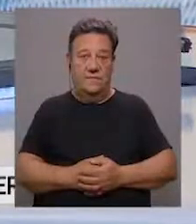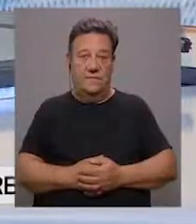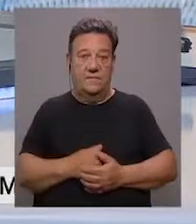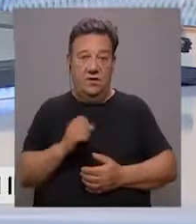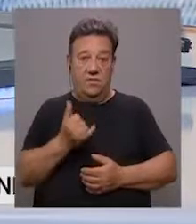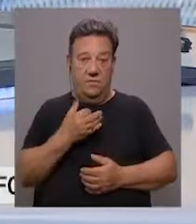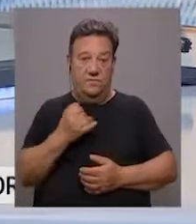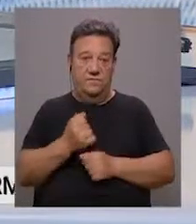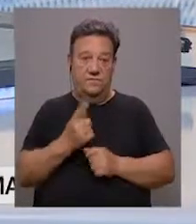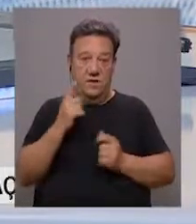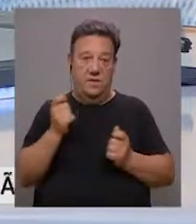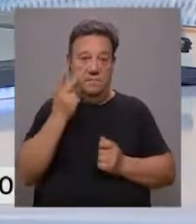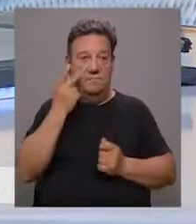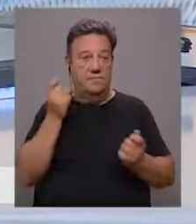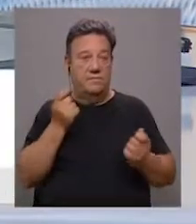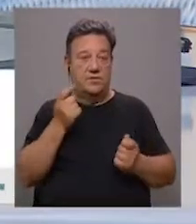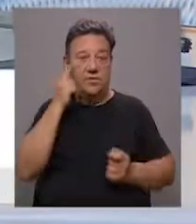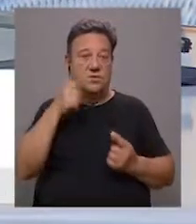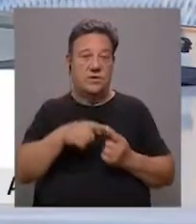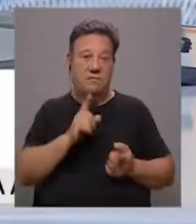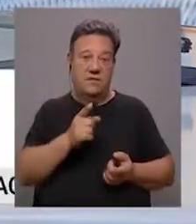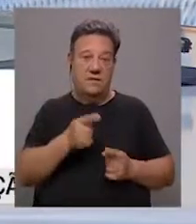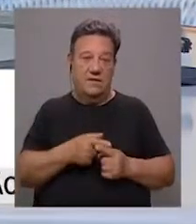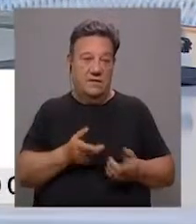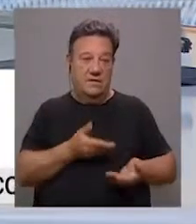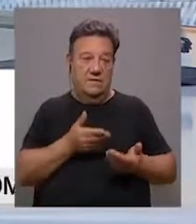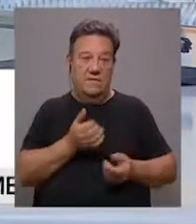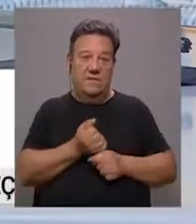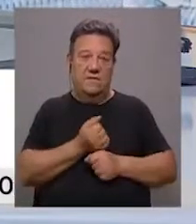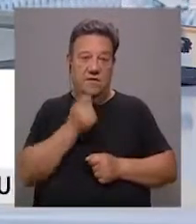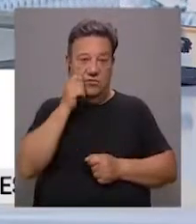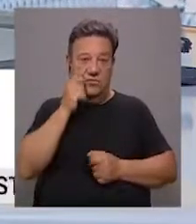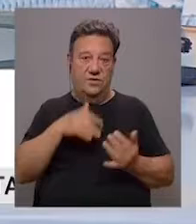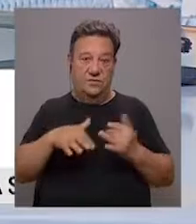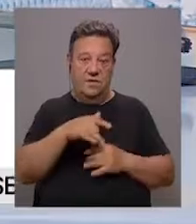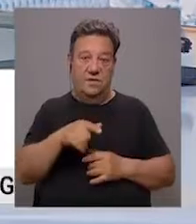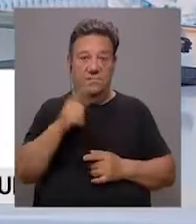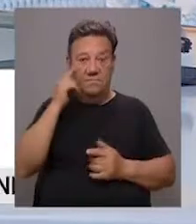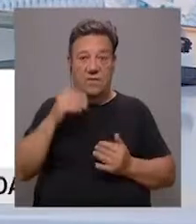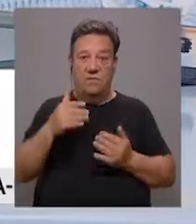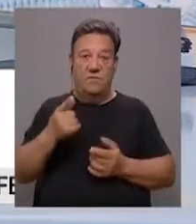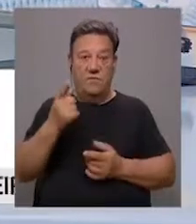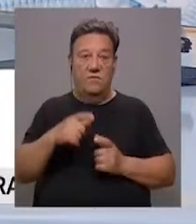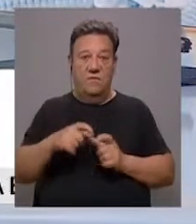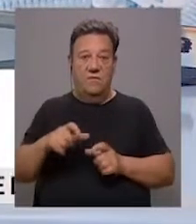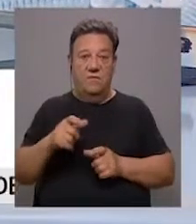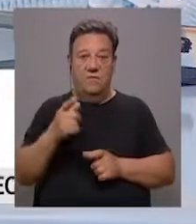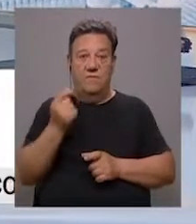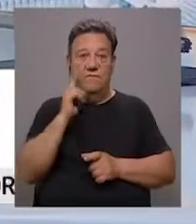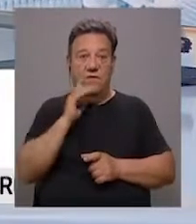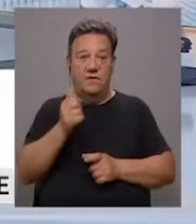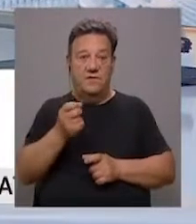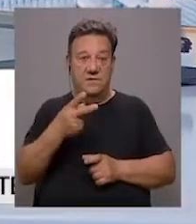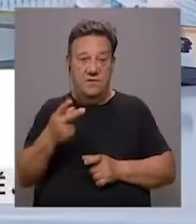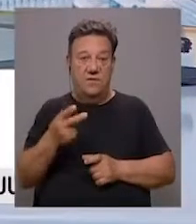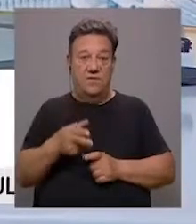Óbidos lançou uma campanha promocional com o objetivo de reativar a atividade turística através da oferta de um voucher no valor de 15